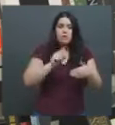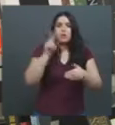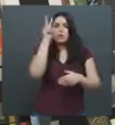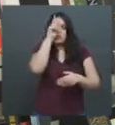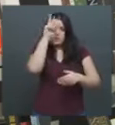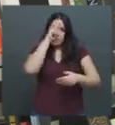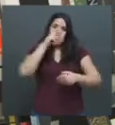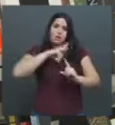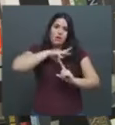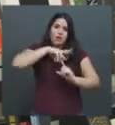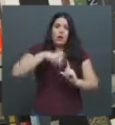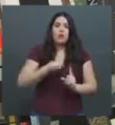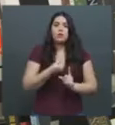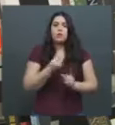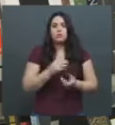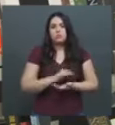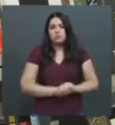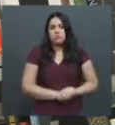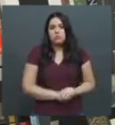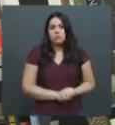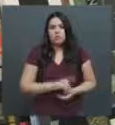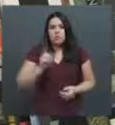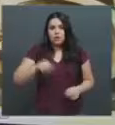arte, que é um tema que